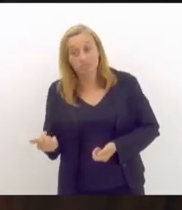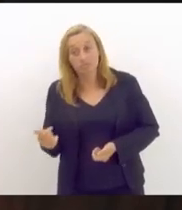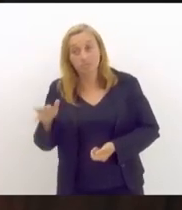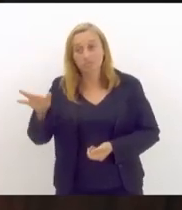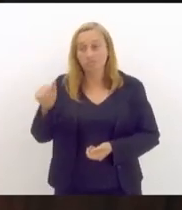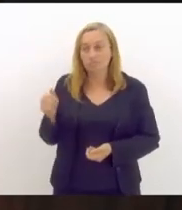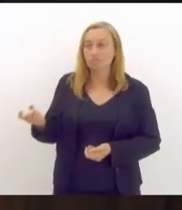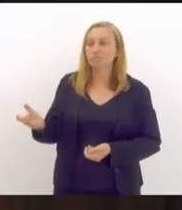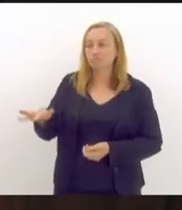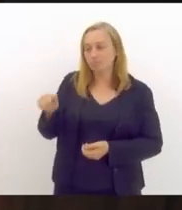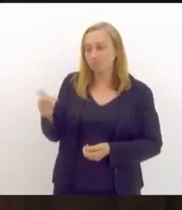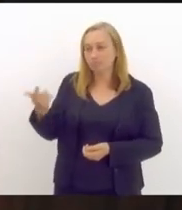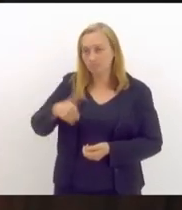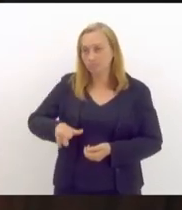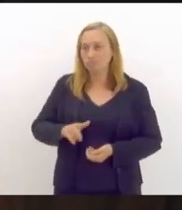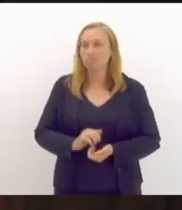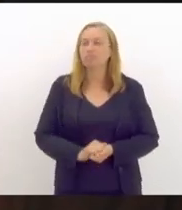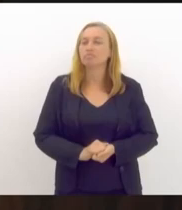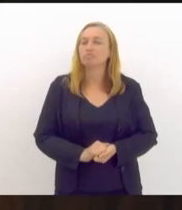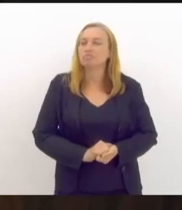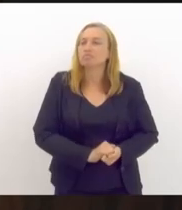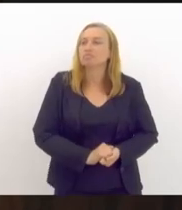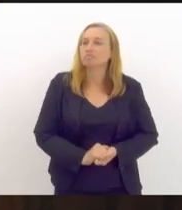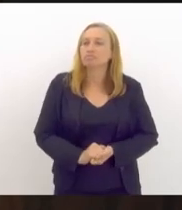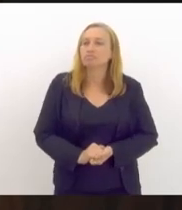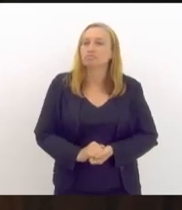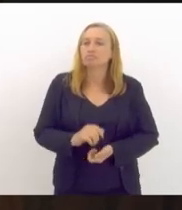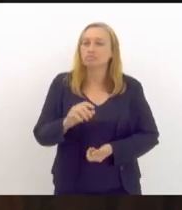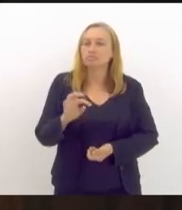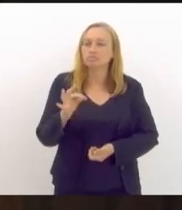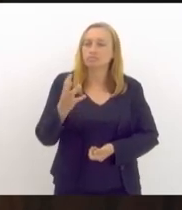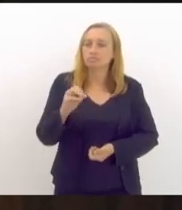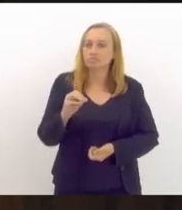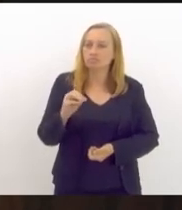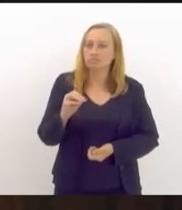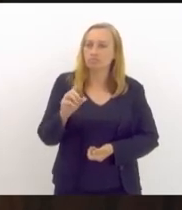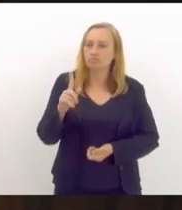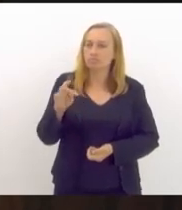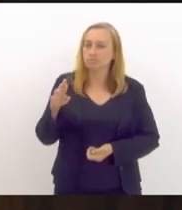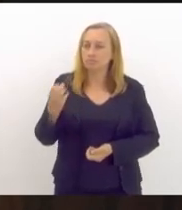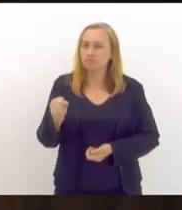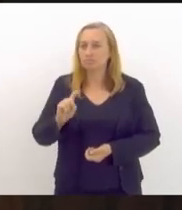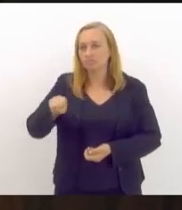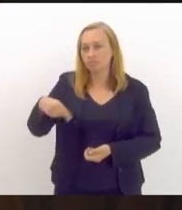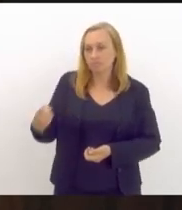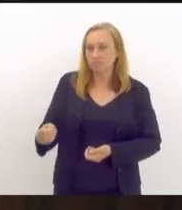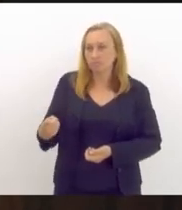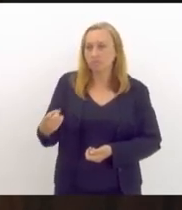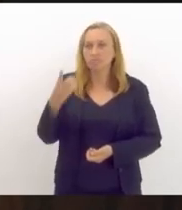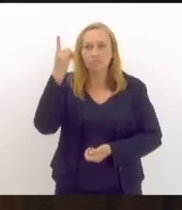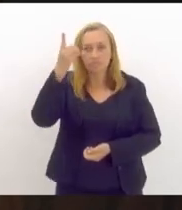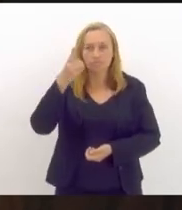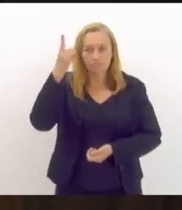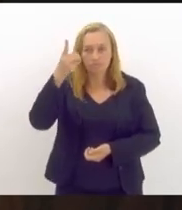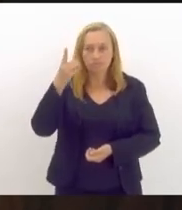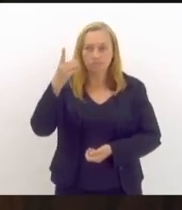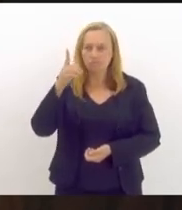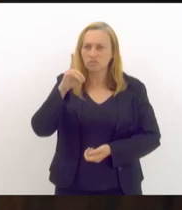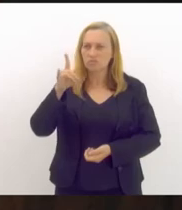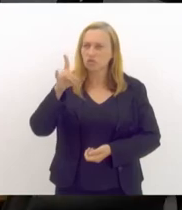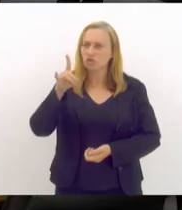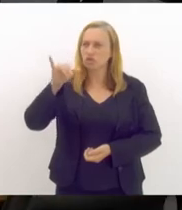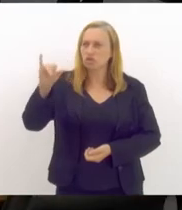eu vou chamar o nosso querido Thiago Gagliasso e logo em seguida o deputado Marcelo